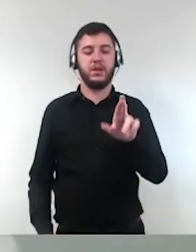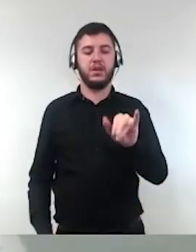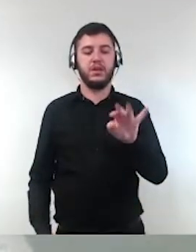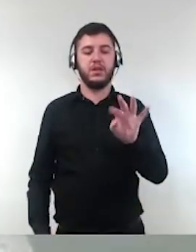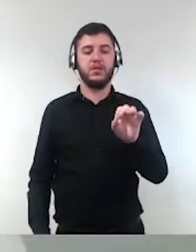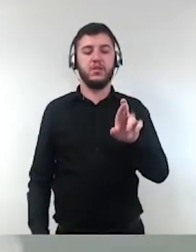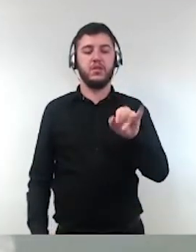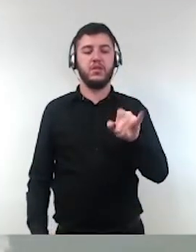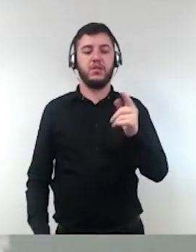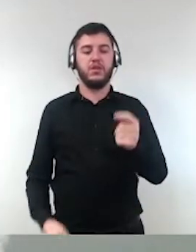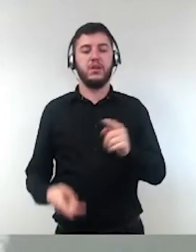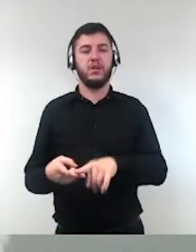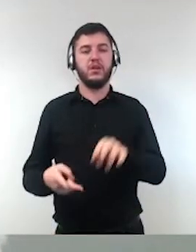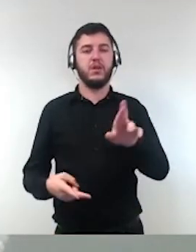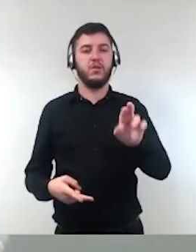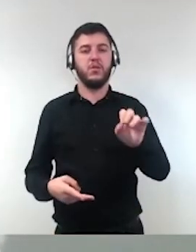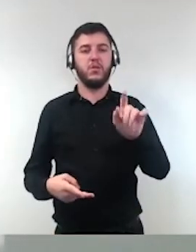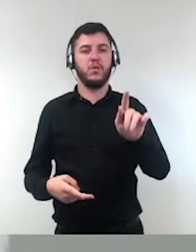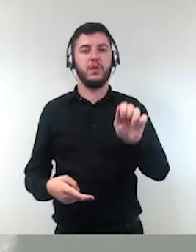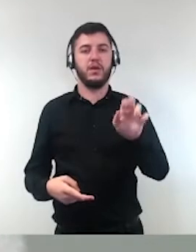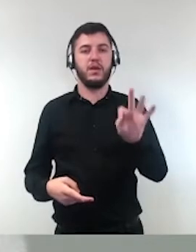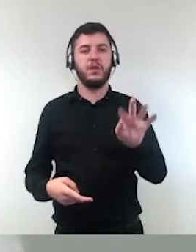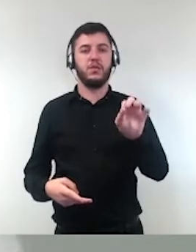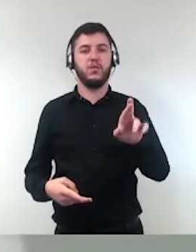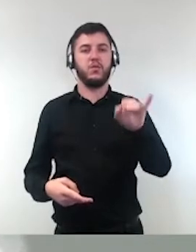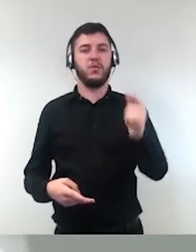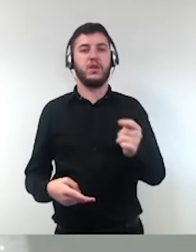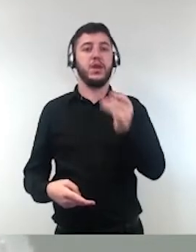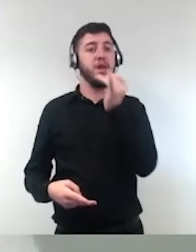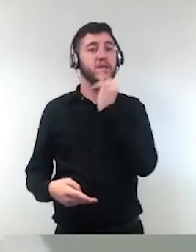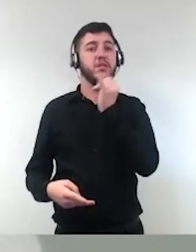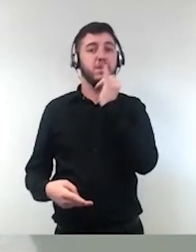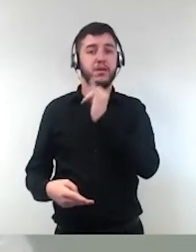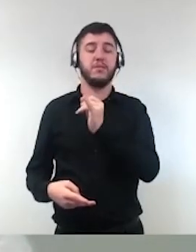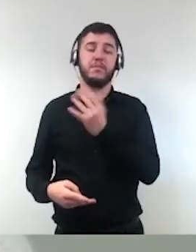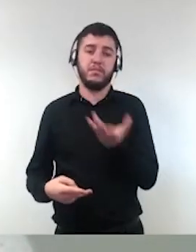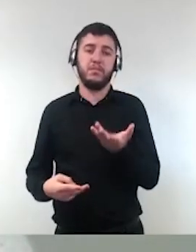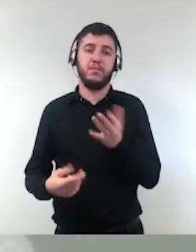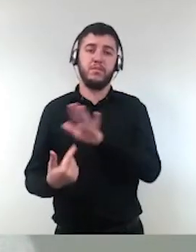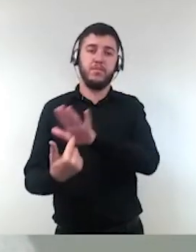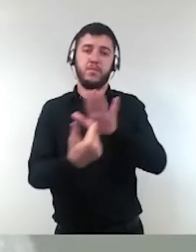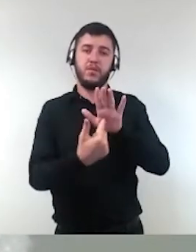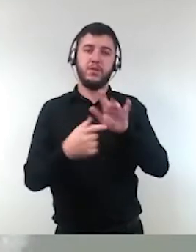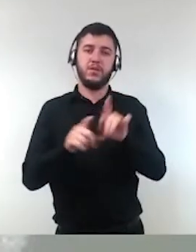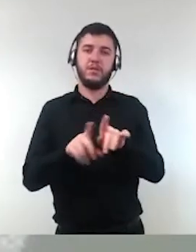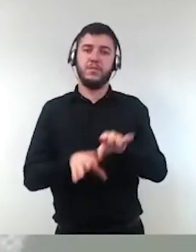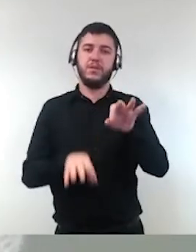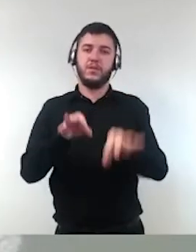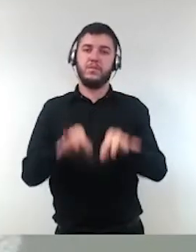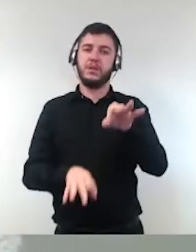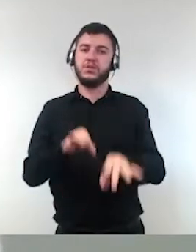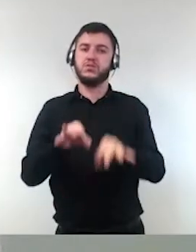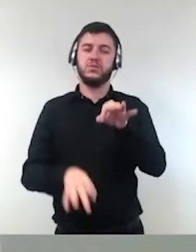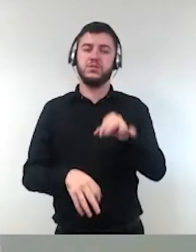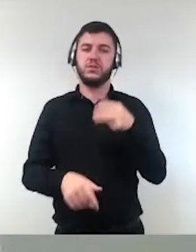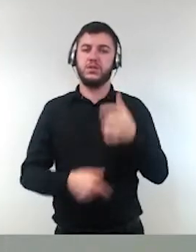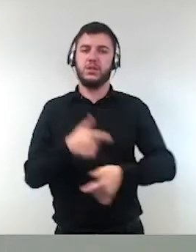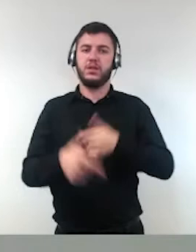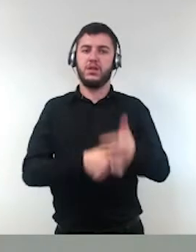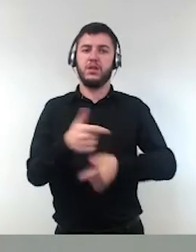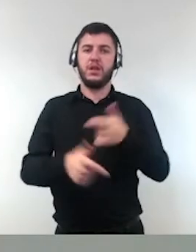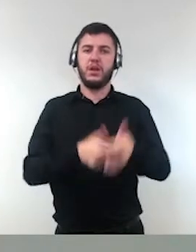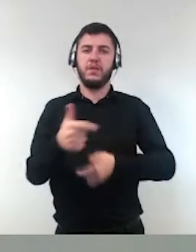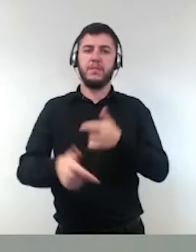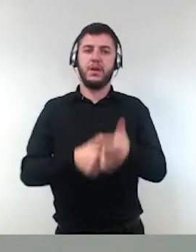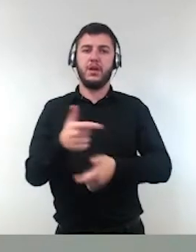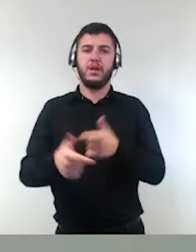rogatórias, é um exemplo disso. Há uma justiça itinerante virtual também